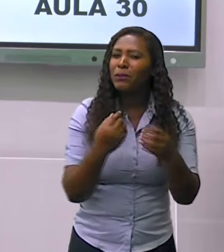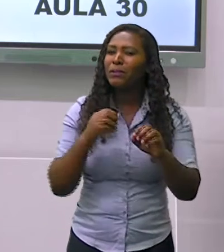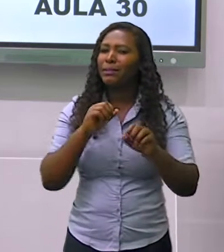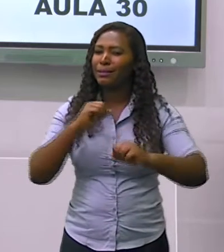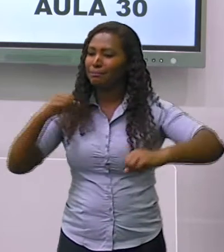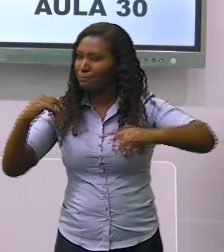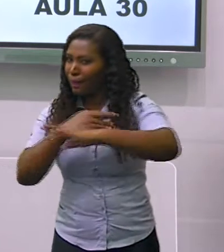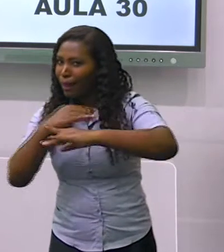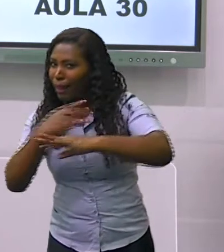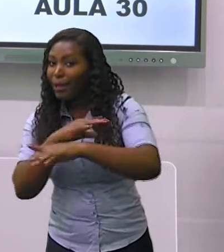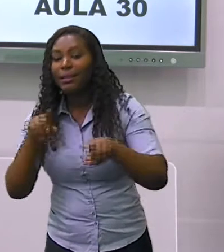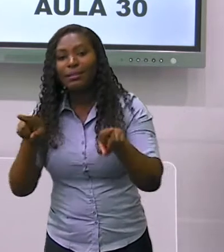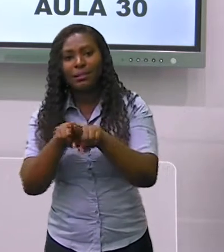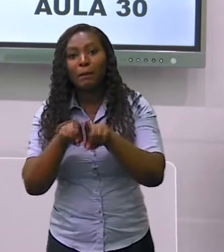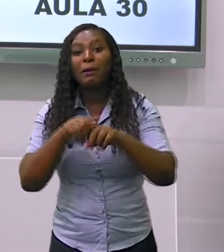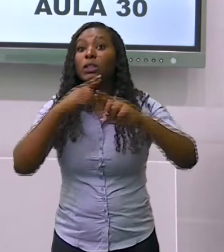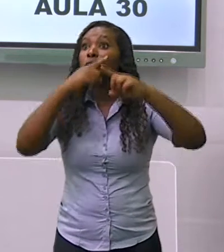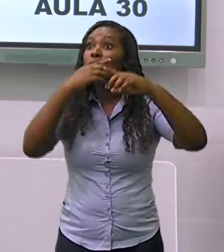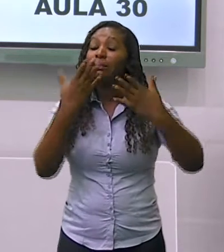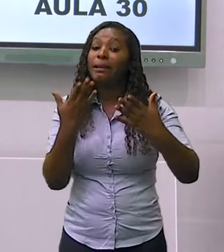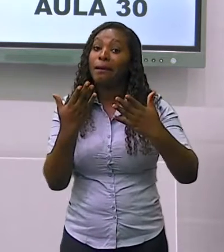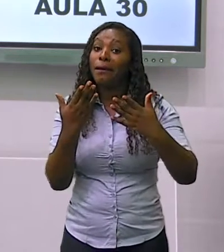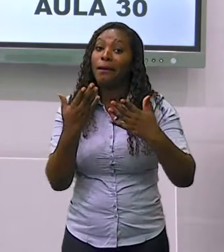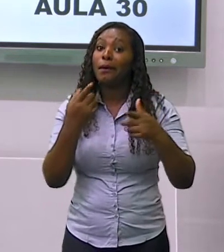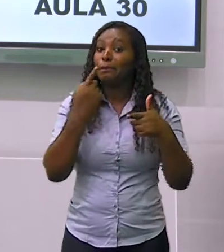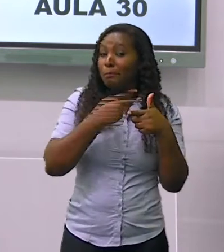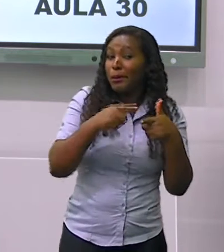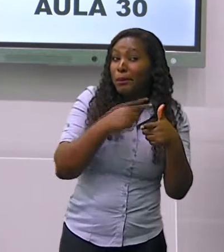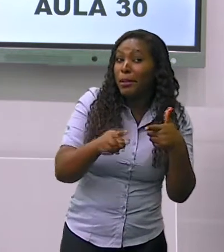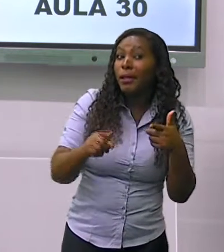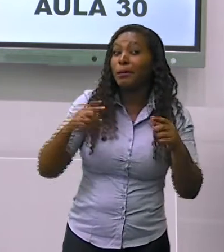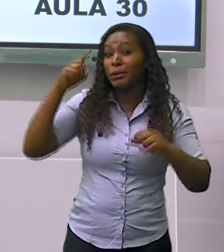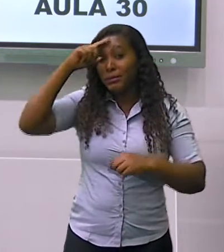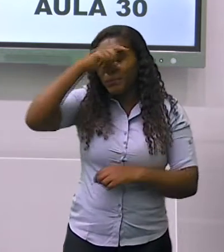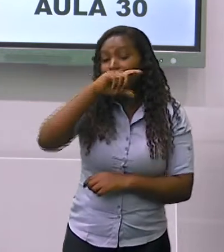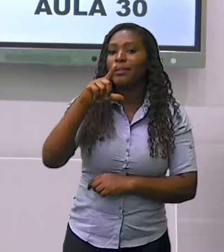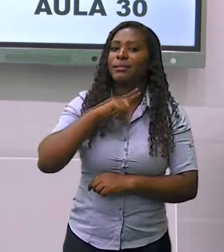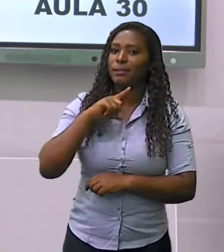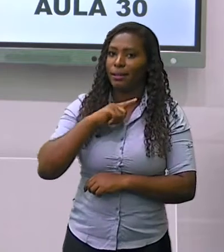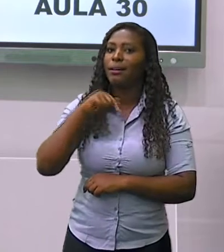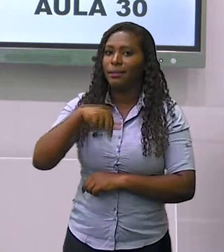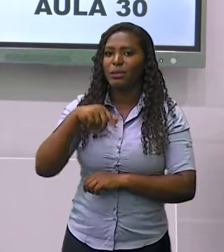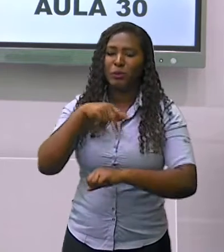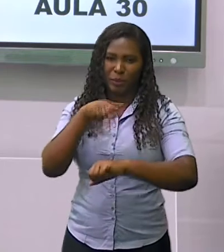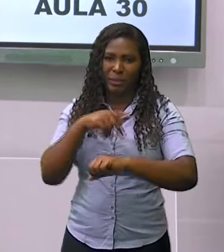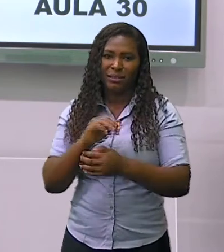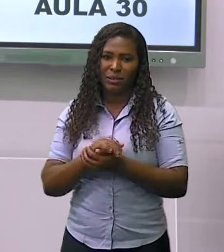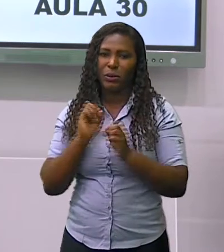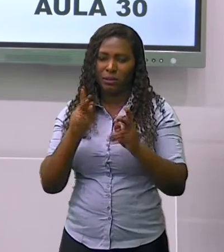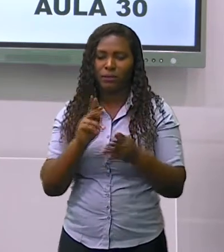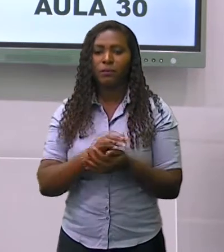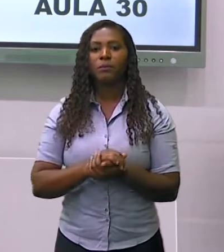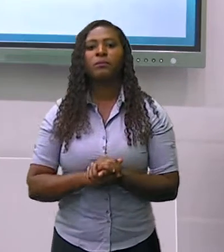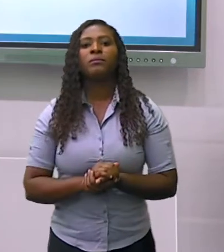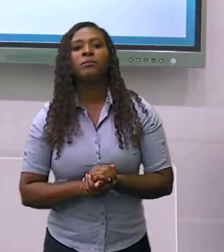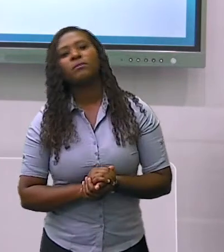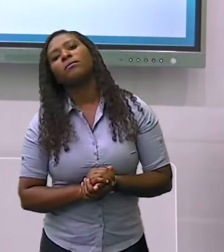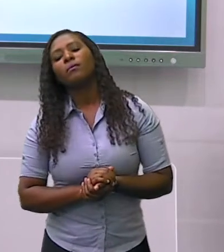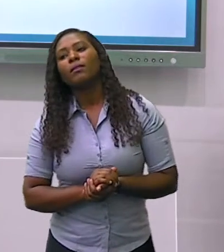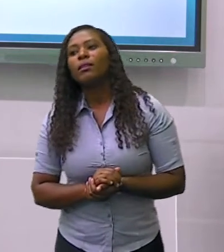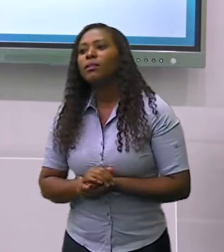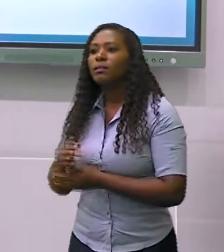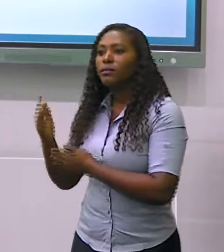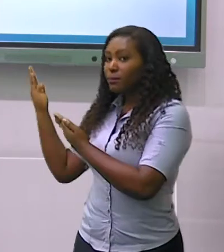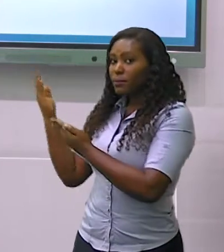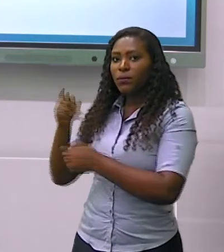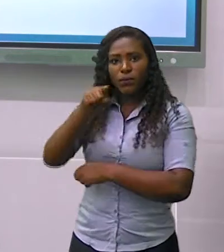deste importante setor de transporte em nosso país. Vamos começar?